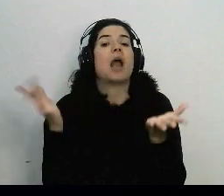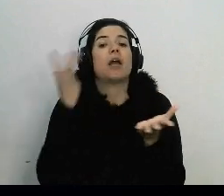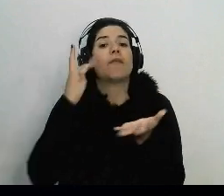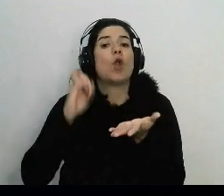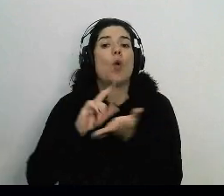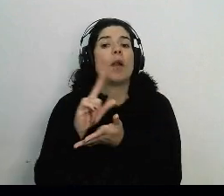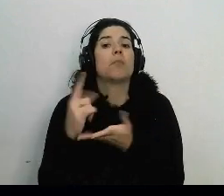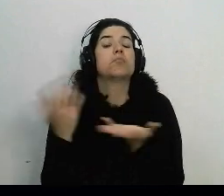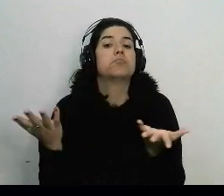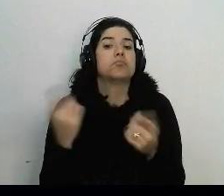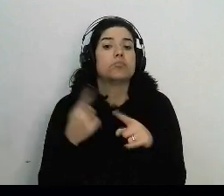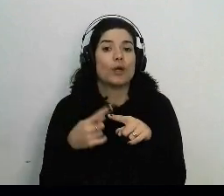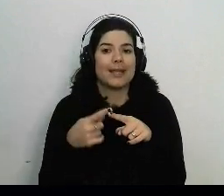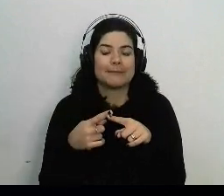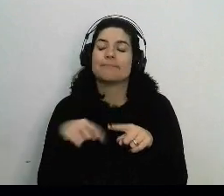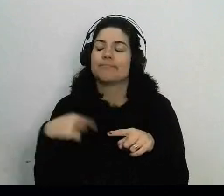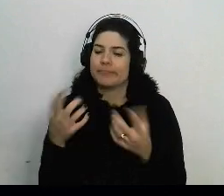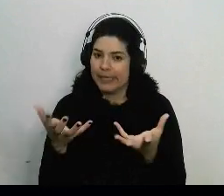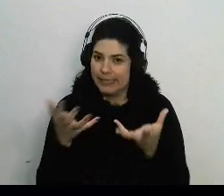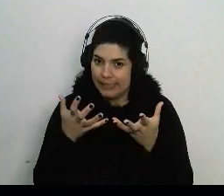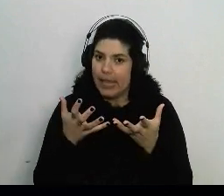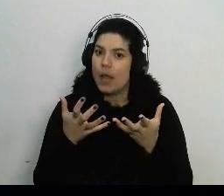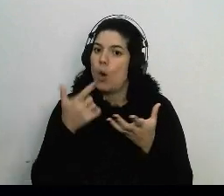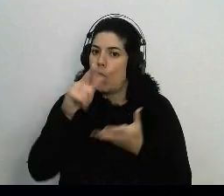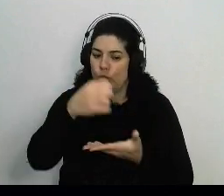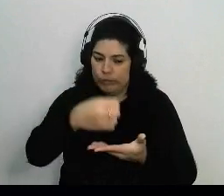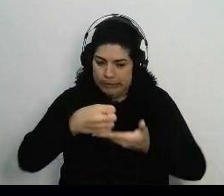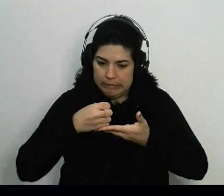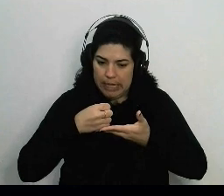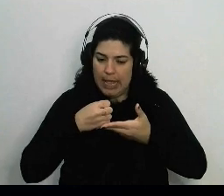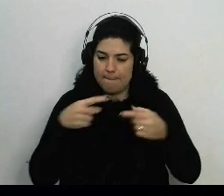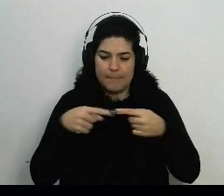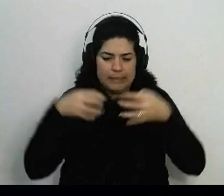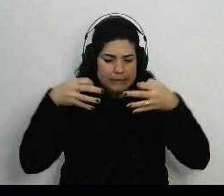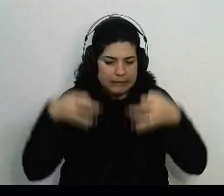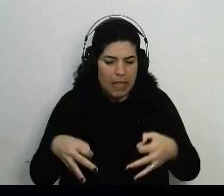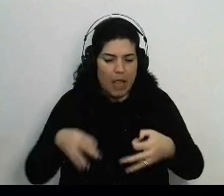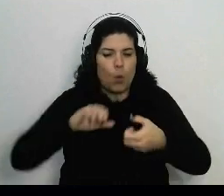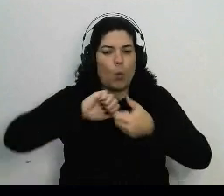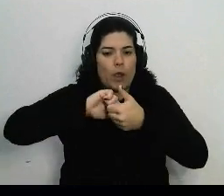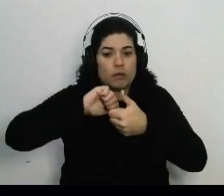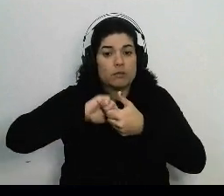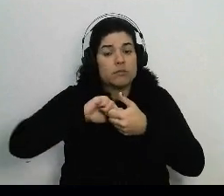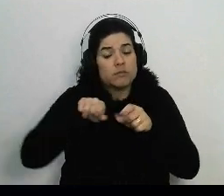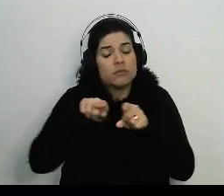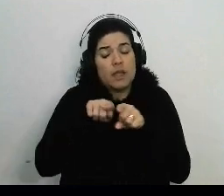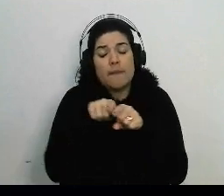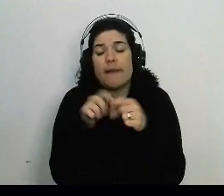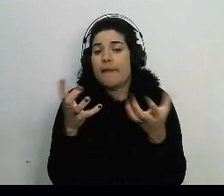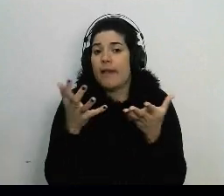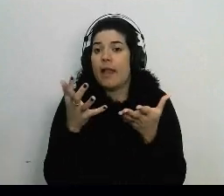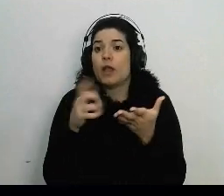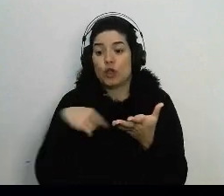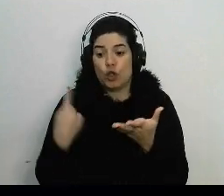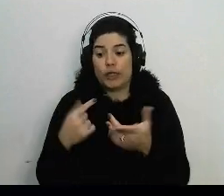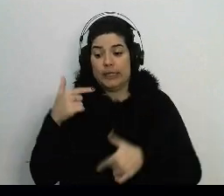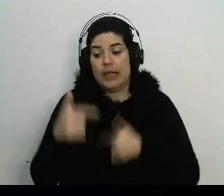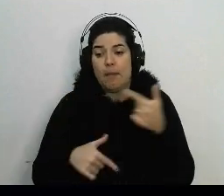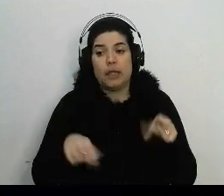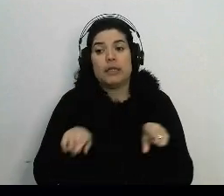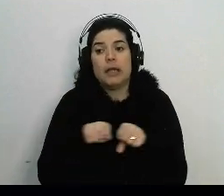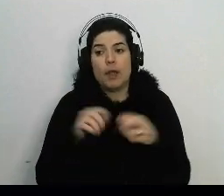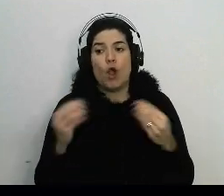gente cobra que os outros entreguem para nós com uma certa qualidade, a gente tem que cobrar de nós mesmos quando a gente vai entregar para o